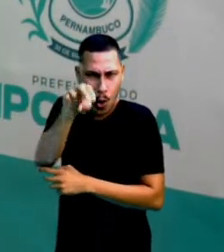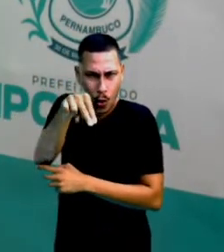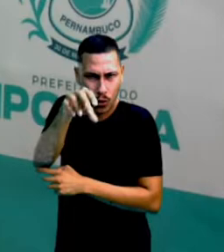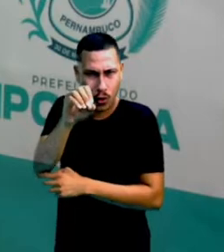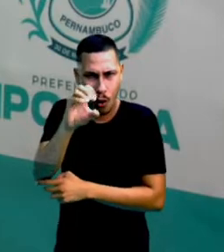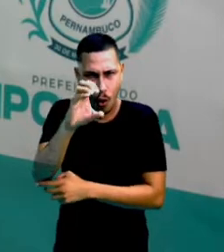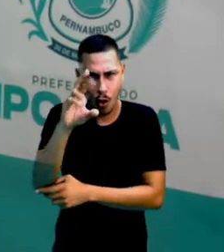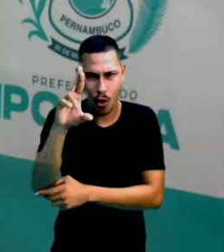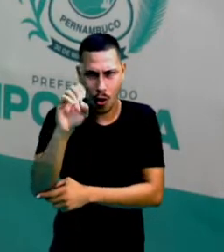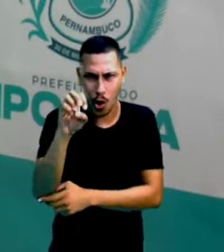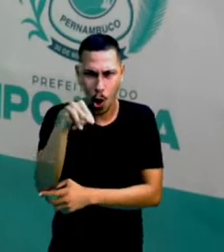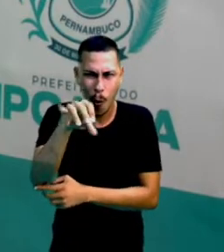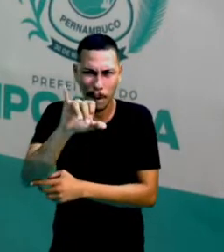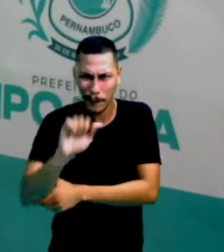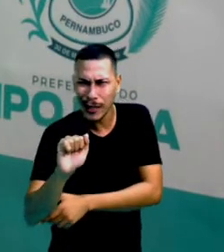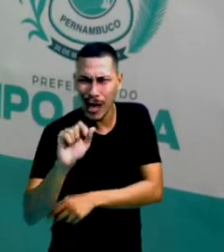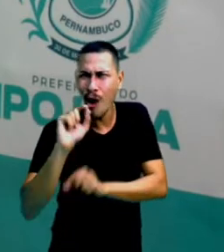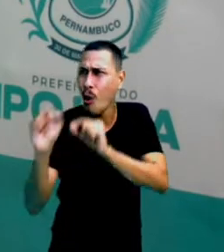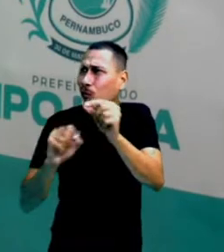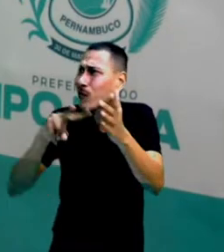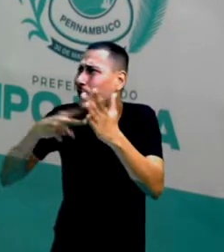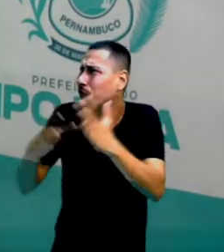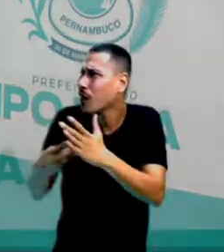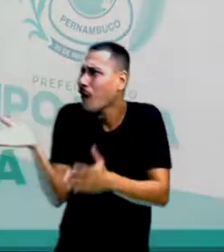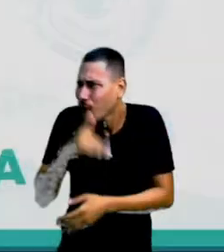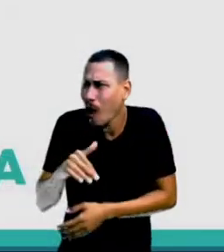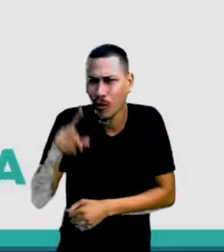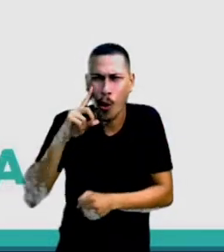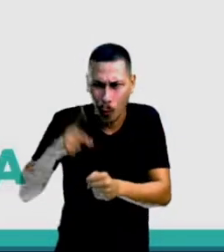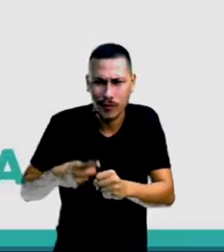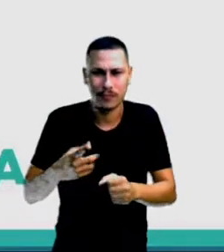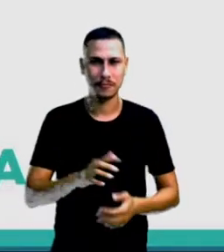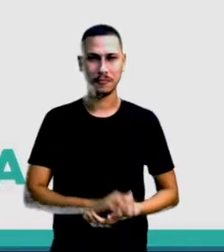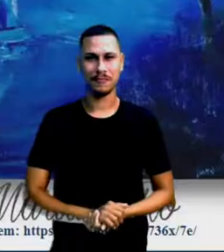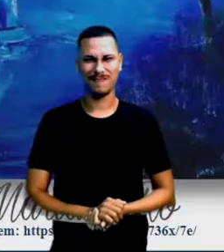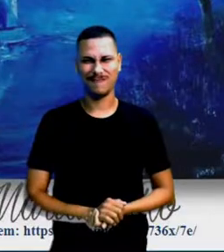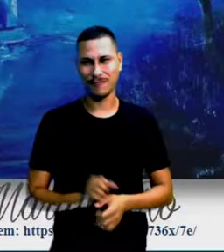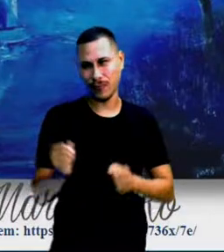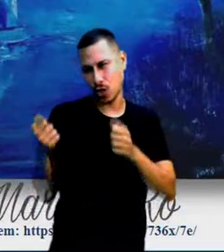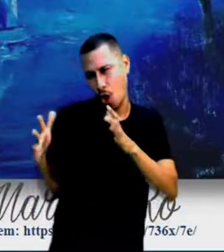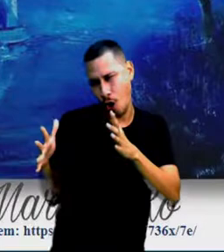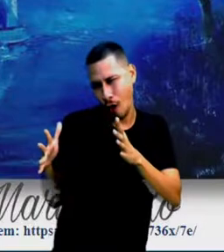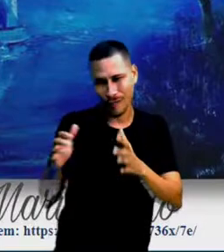emoção! Vamos descobrir agora! Vamos para a aula! Vamos! Tcharam!